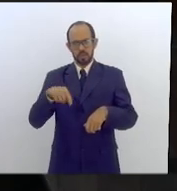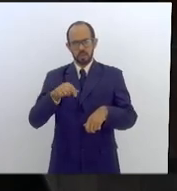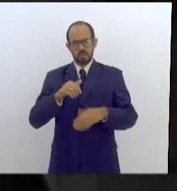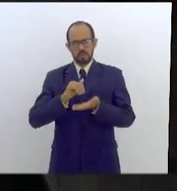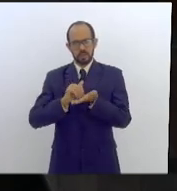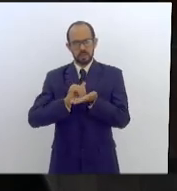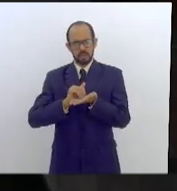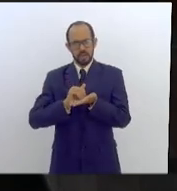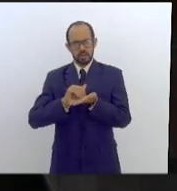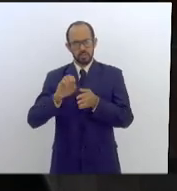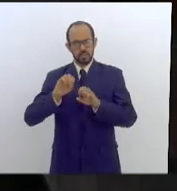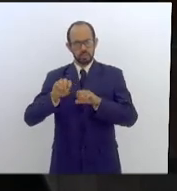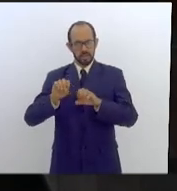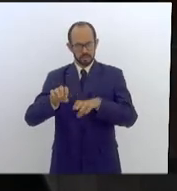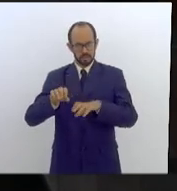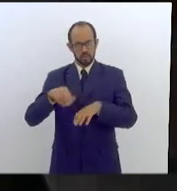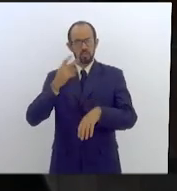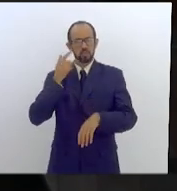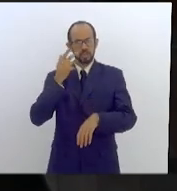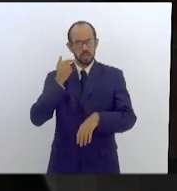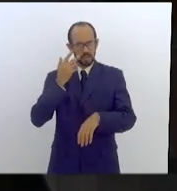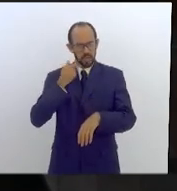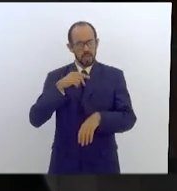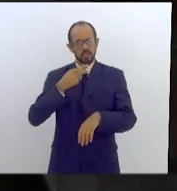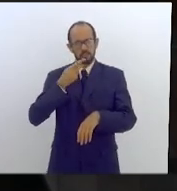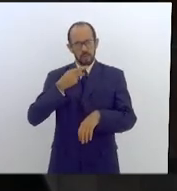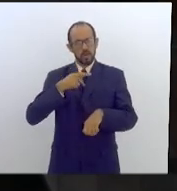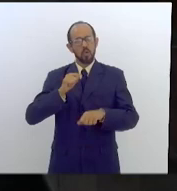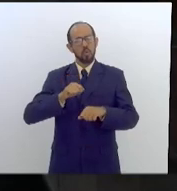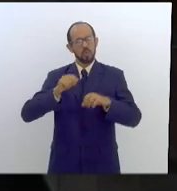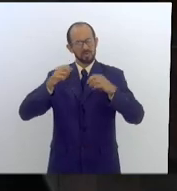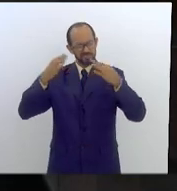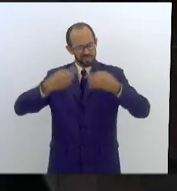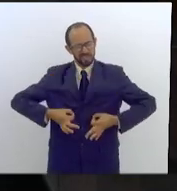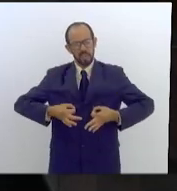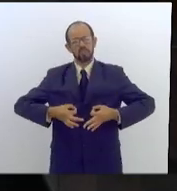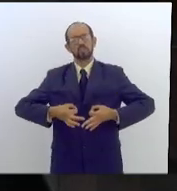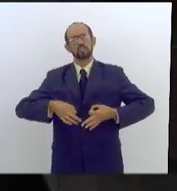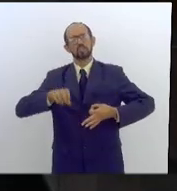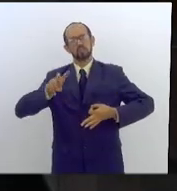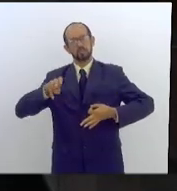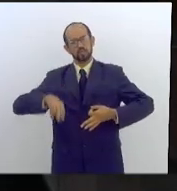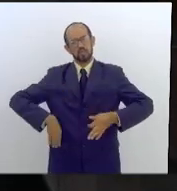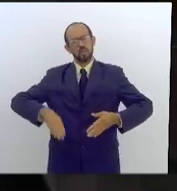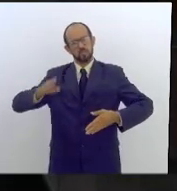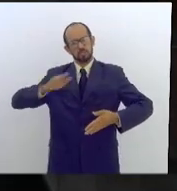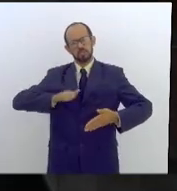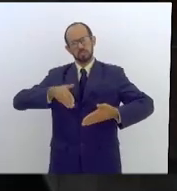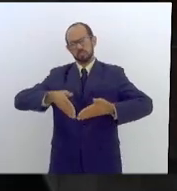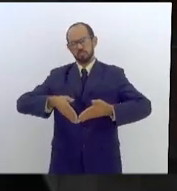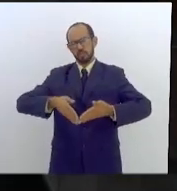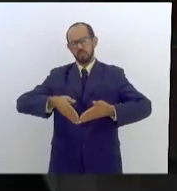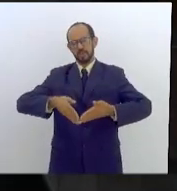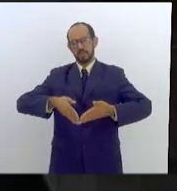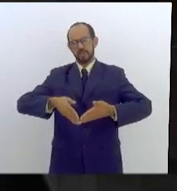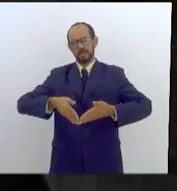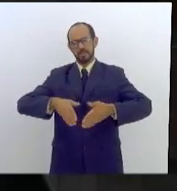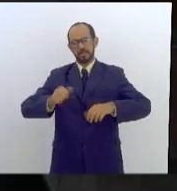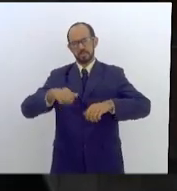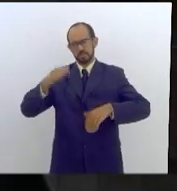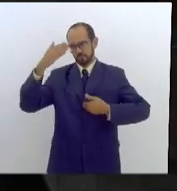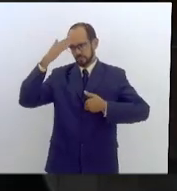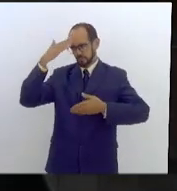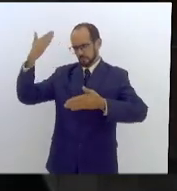estado enfim e se colocou de maneira muito assertiva sobre algumas das prioridades para Educação Nacional no próximo quadrinho Muito